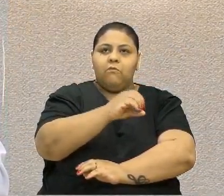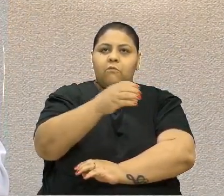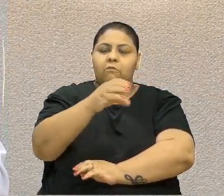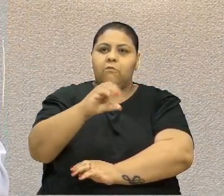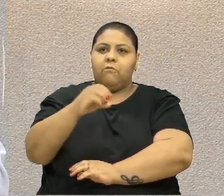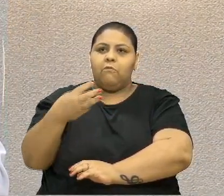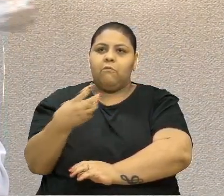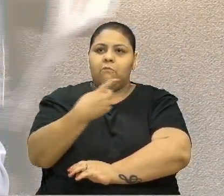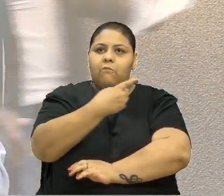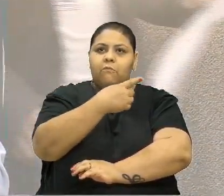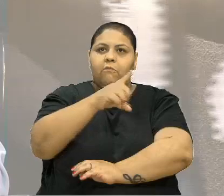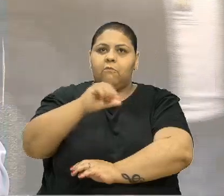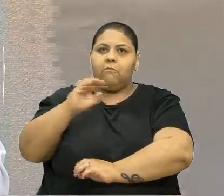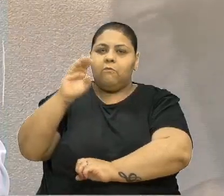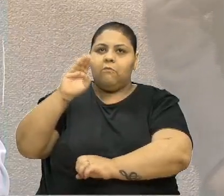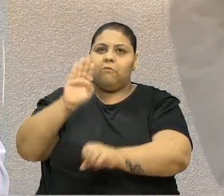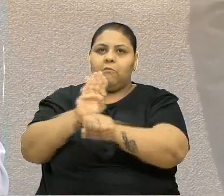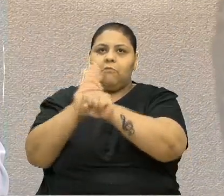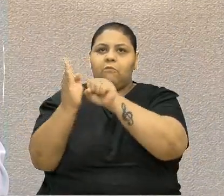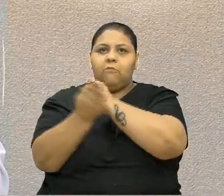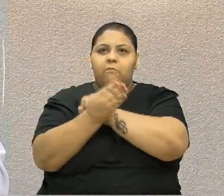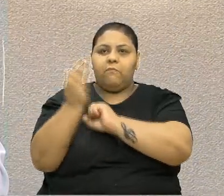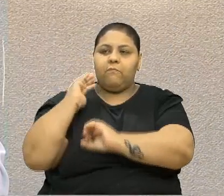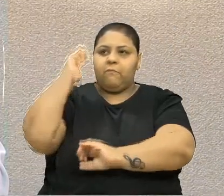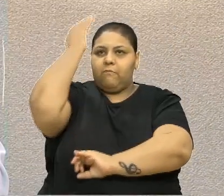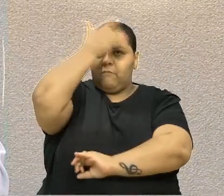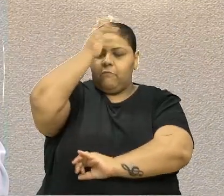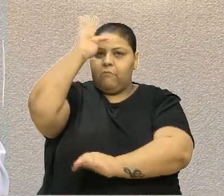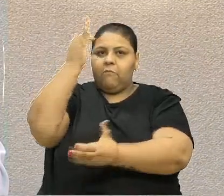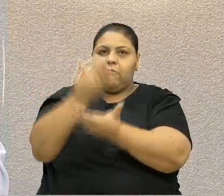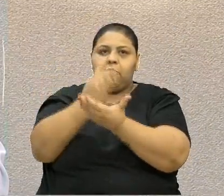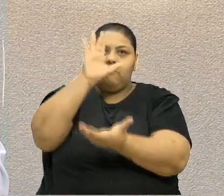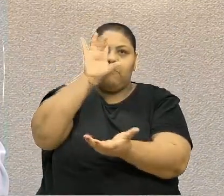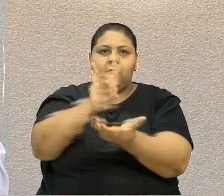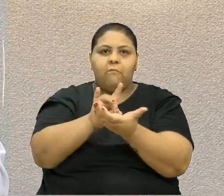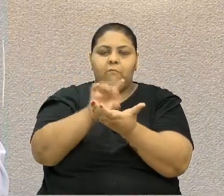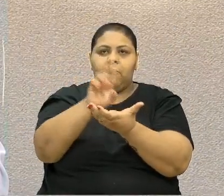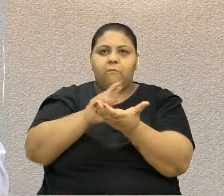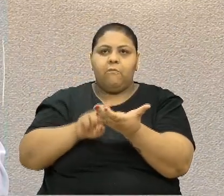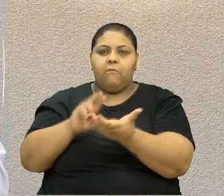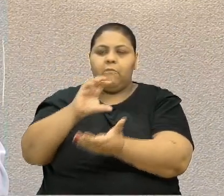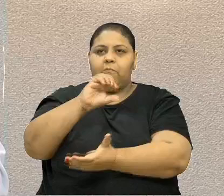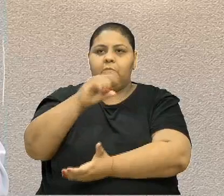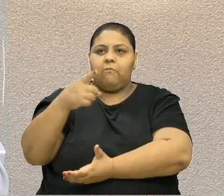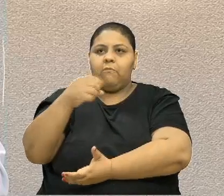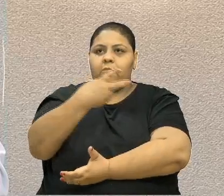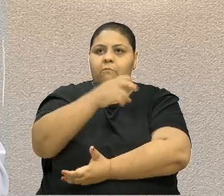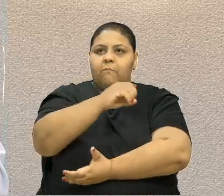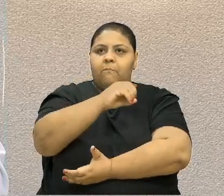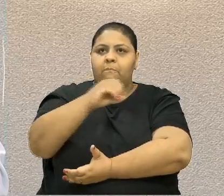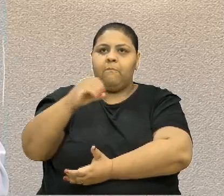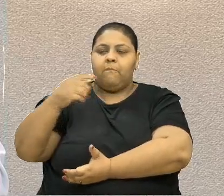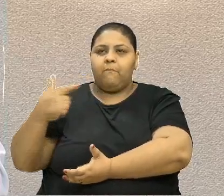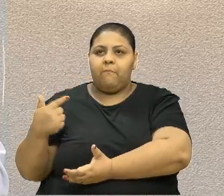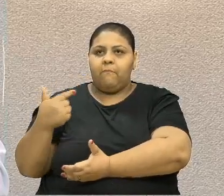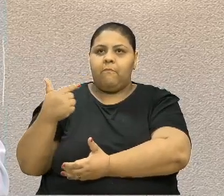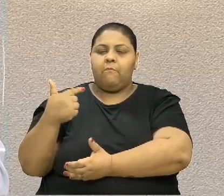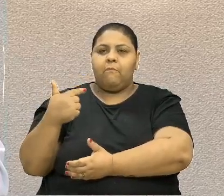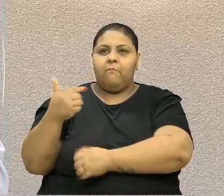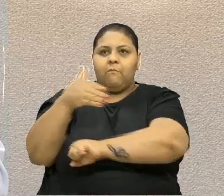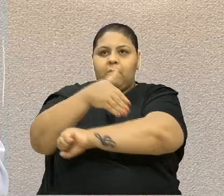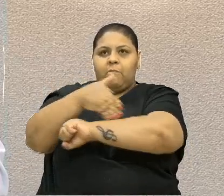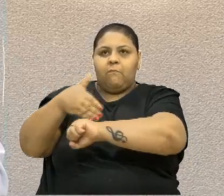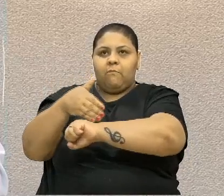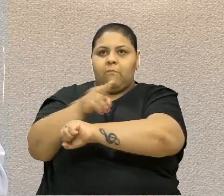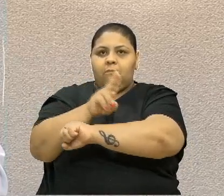360310, no bairro Santa Fé, regularizada pela Instrução Normativa 01/2007, com o nome de